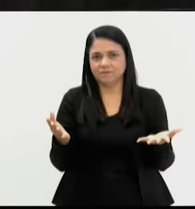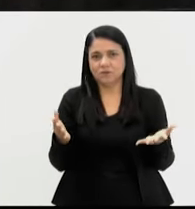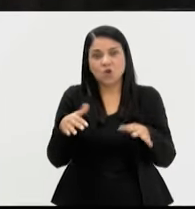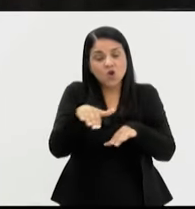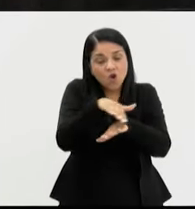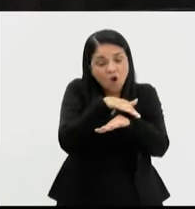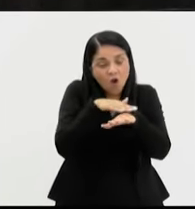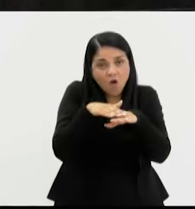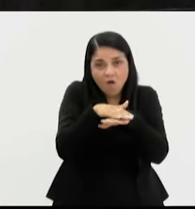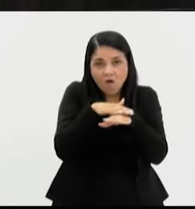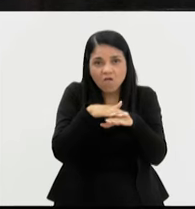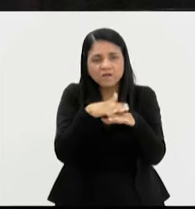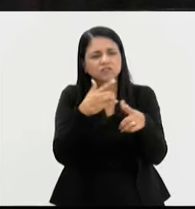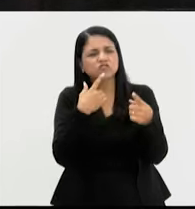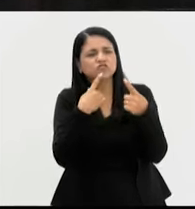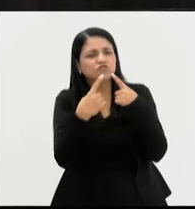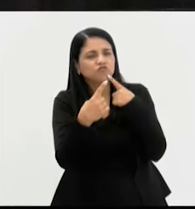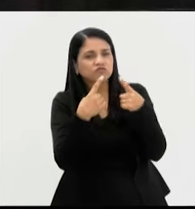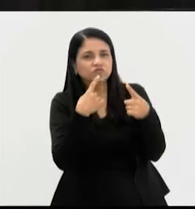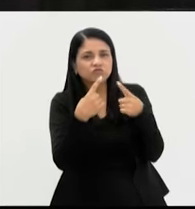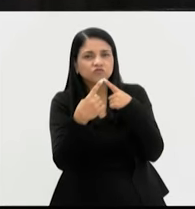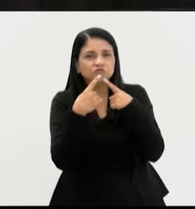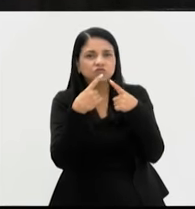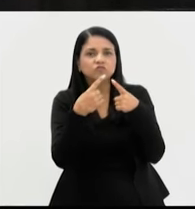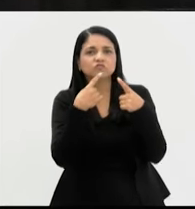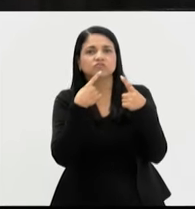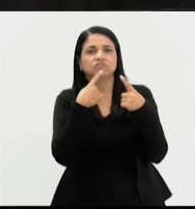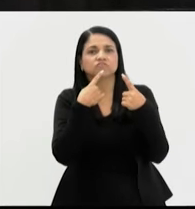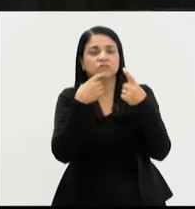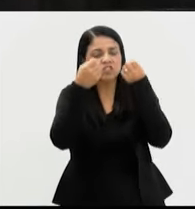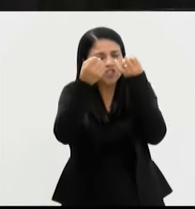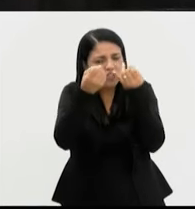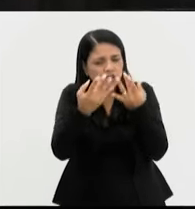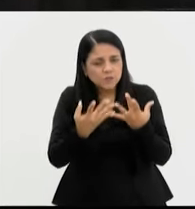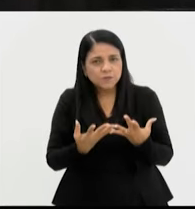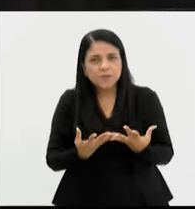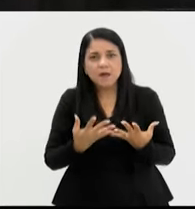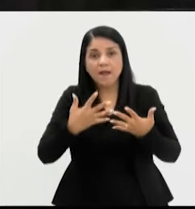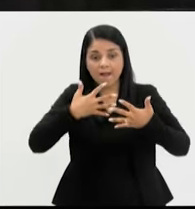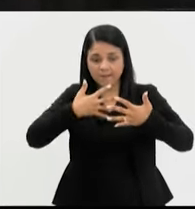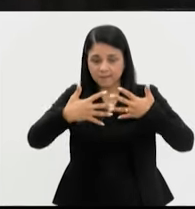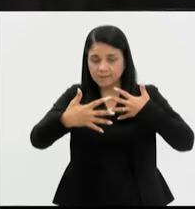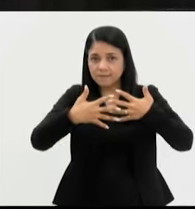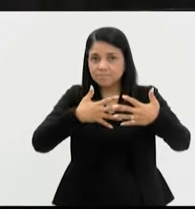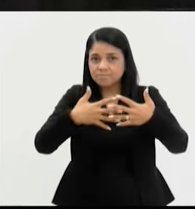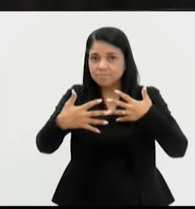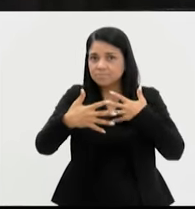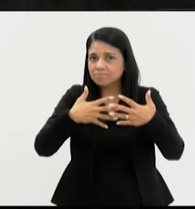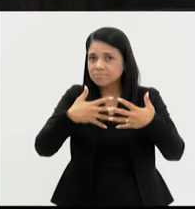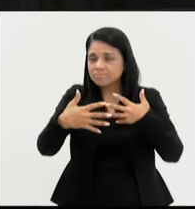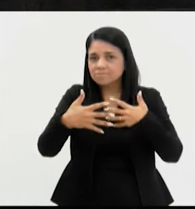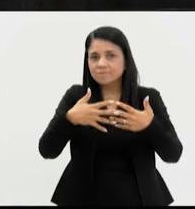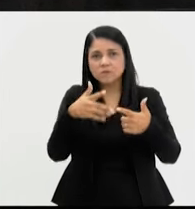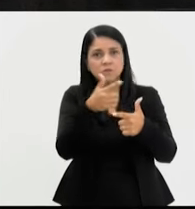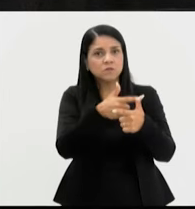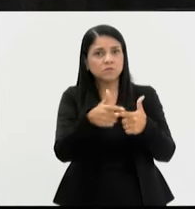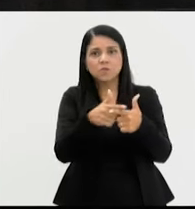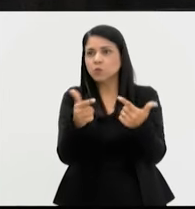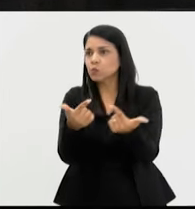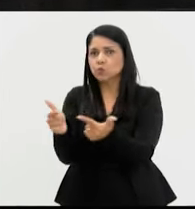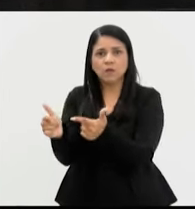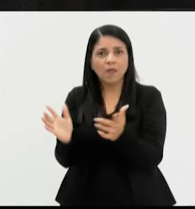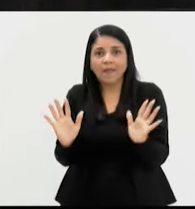conversar dialogar botar cartas nas mesas não faz mal a